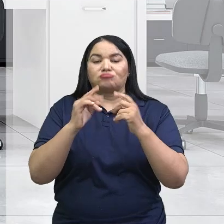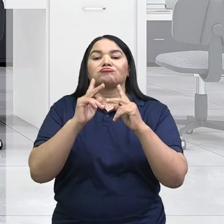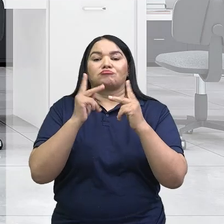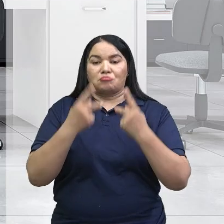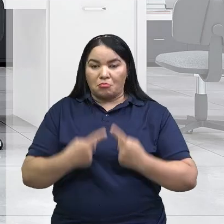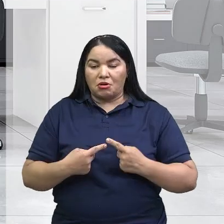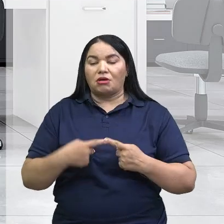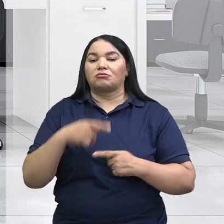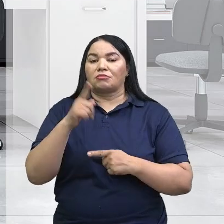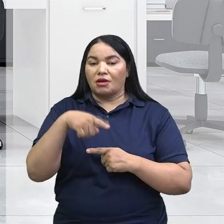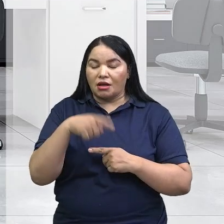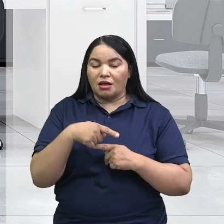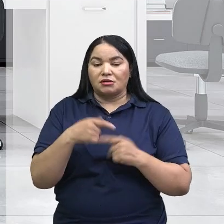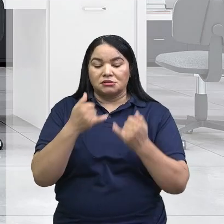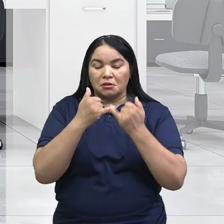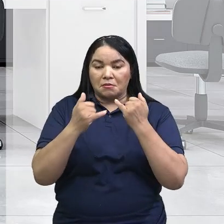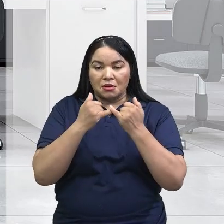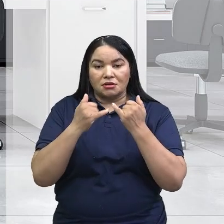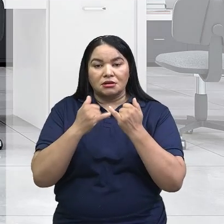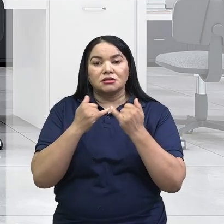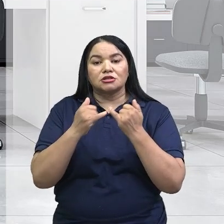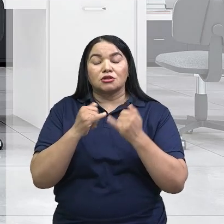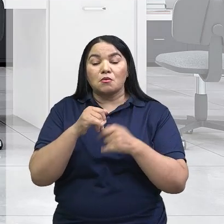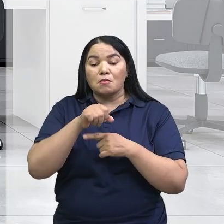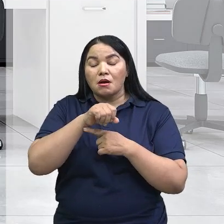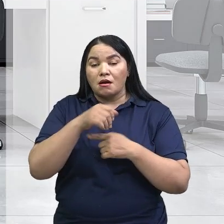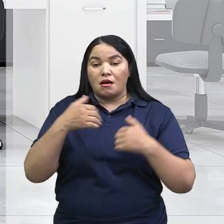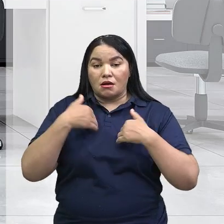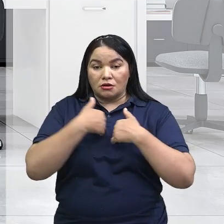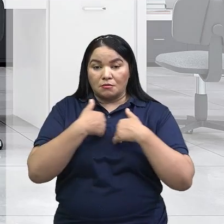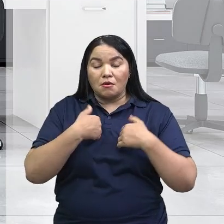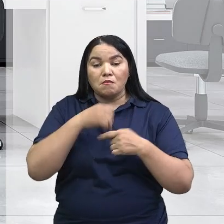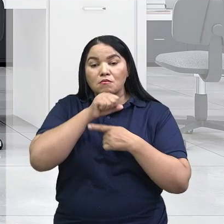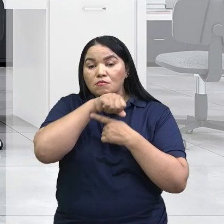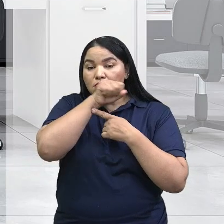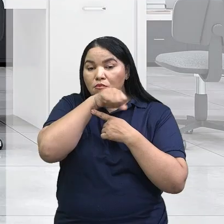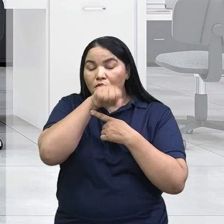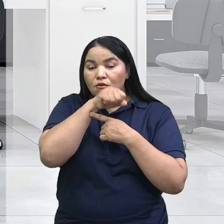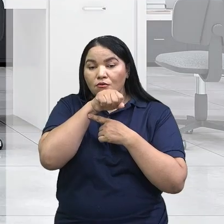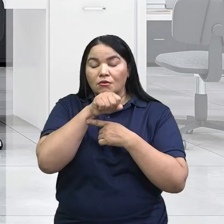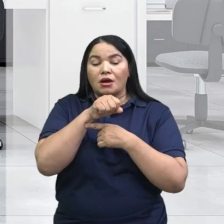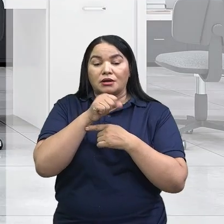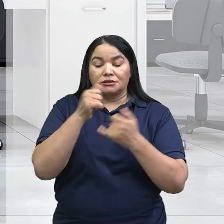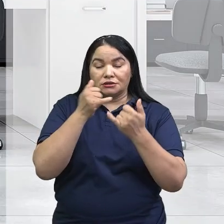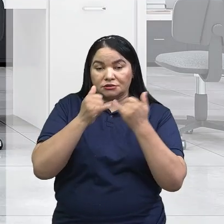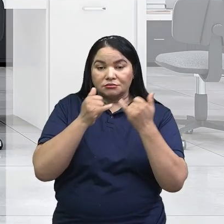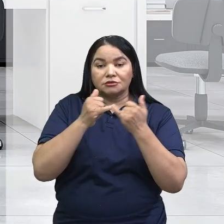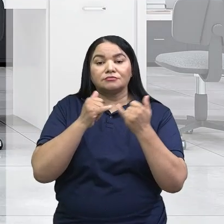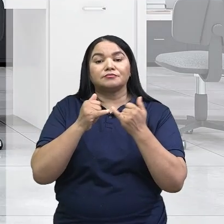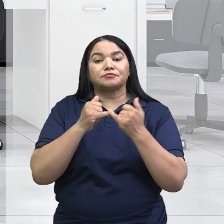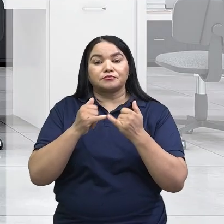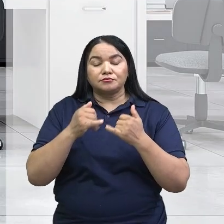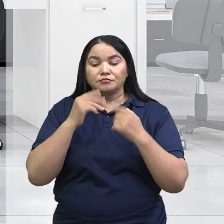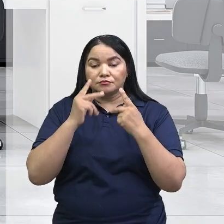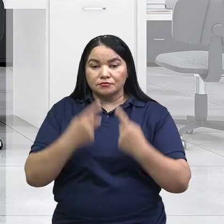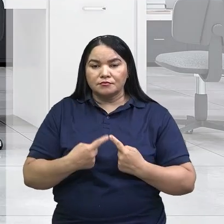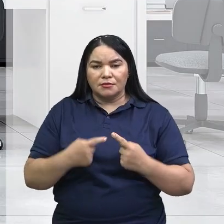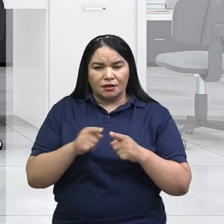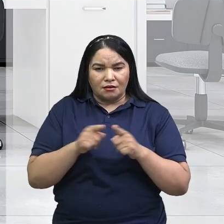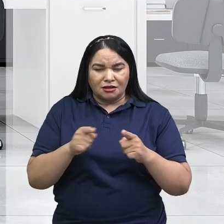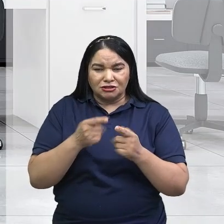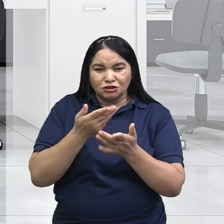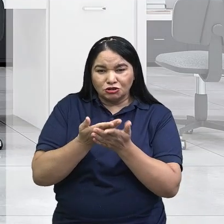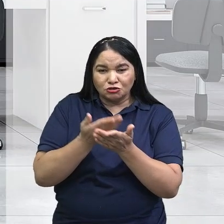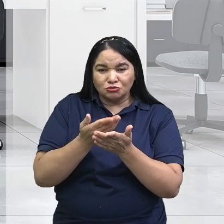Né? Então, são criados aí esses animais justamente para se utilizar nessas técnicas, né? E aí vocês podem perguntar, mas é só estudo?